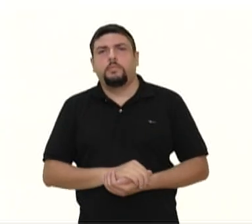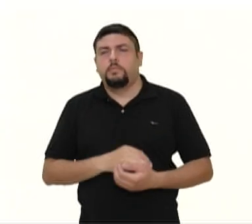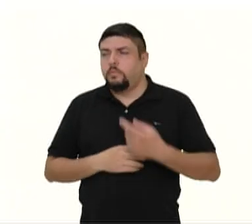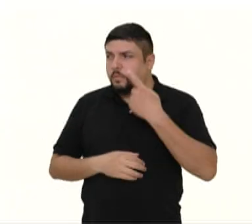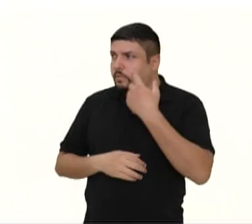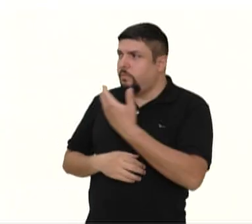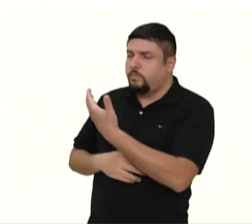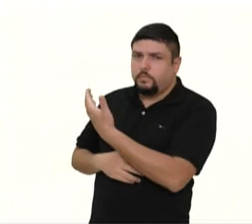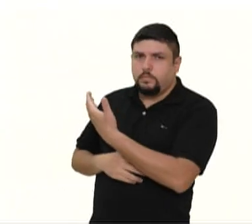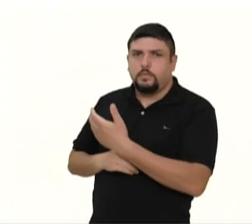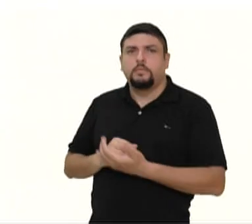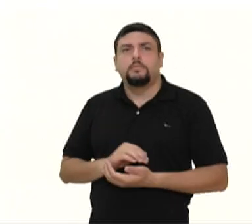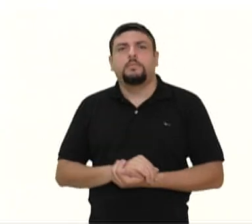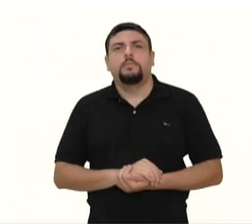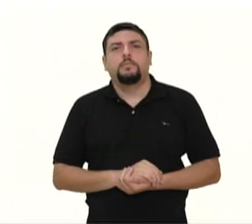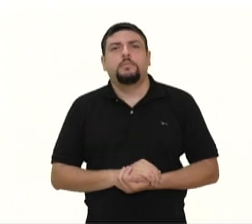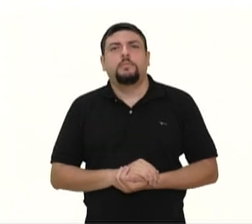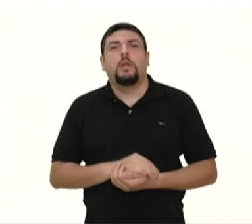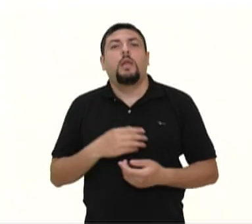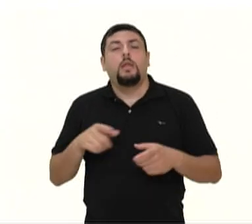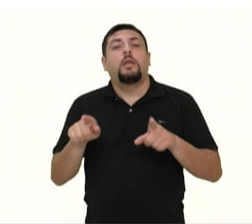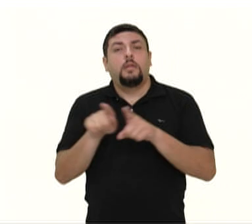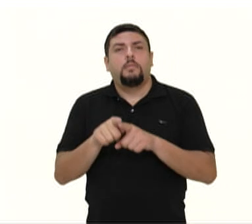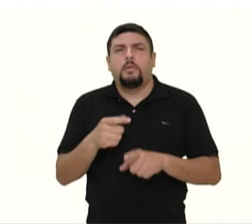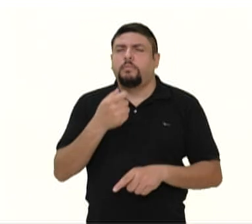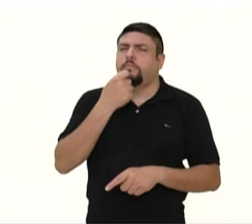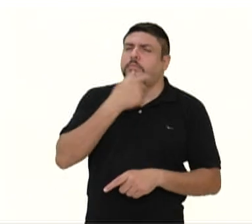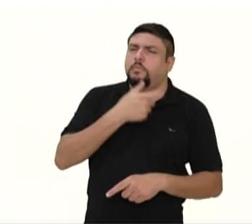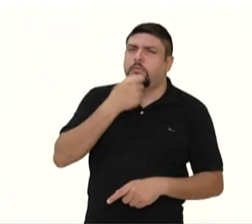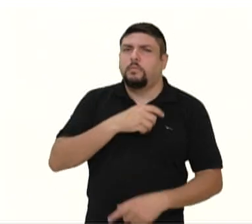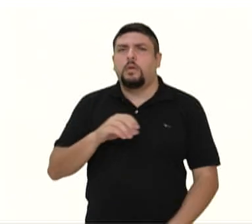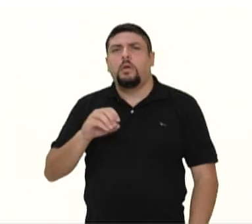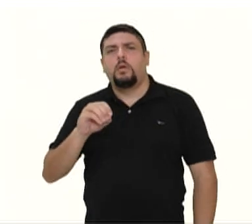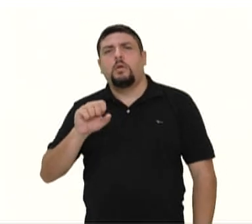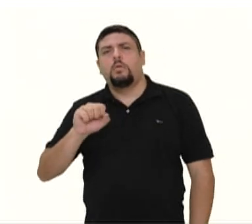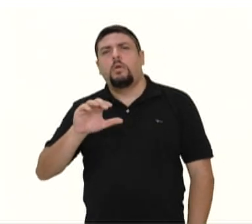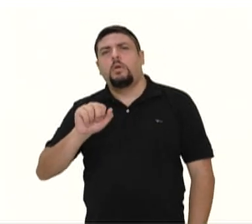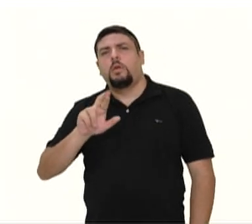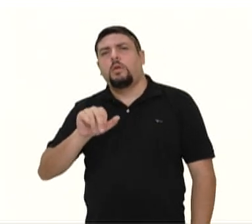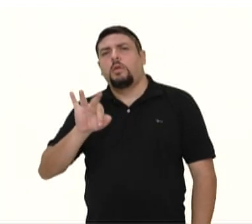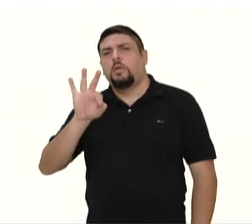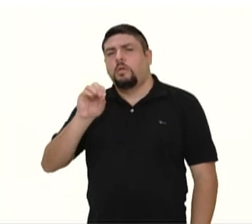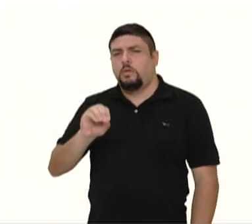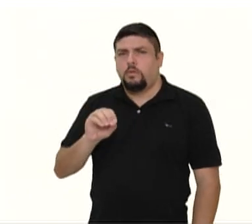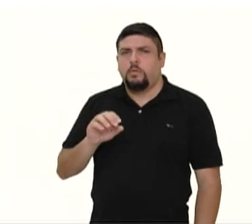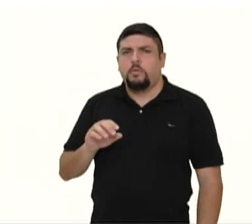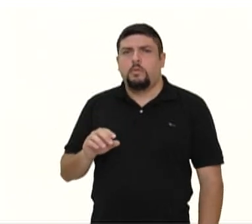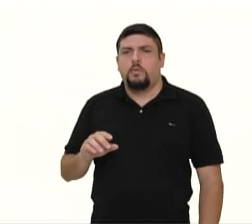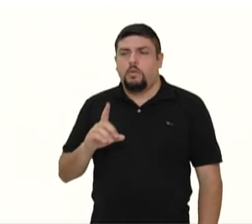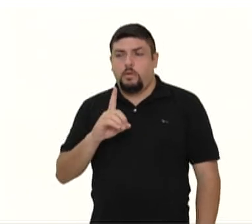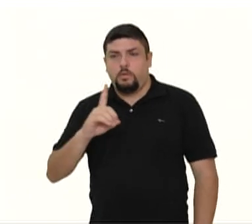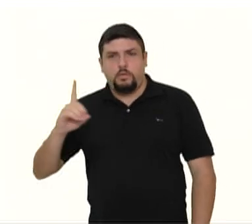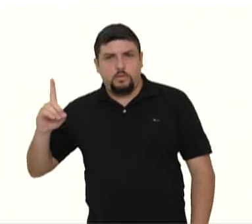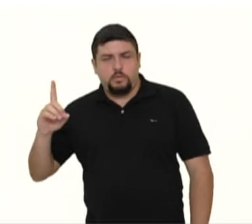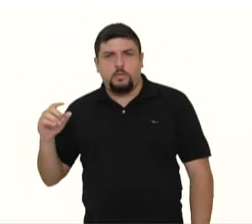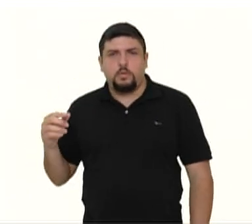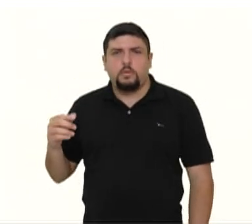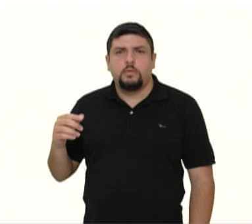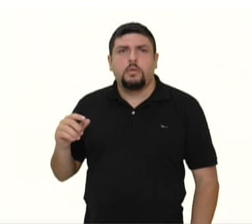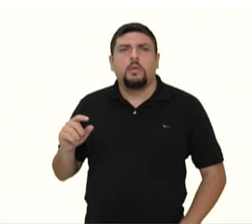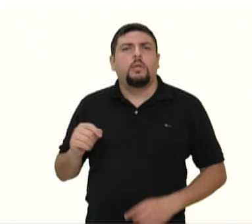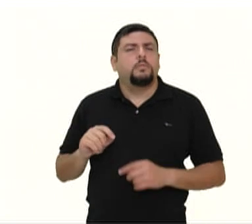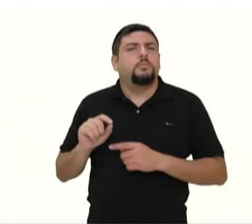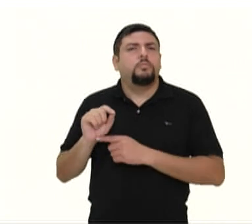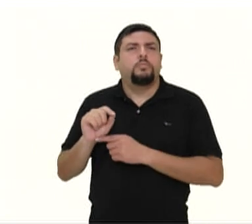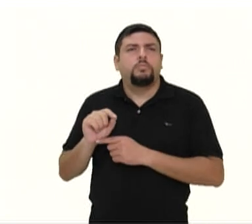do Sputnik, também uma chanchada com o Oscarito, que está do lado direito da tua imagem, segurando aí o que ele